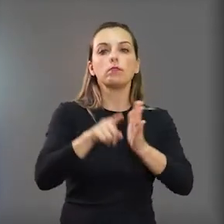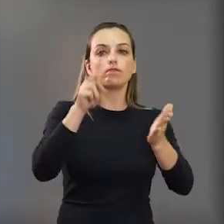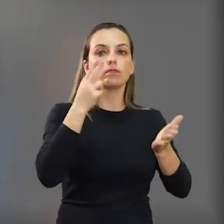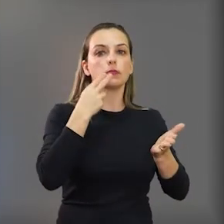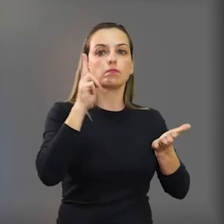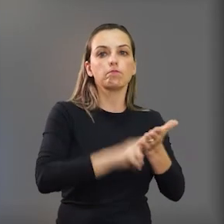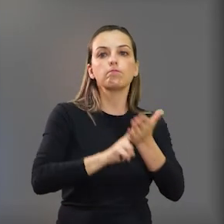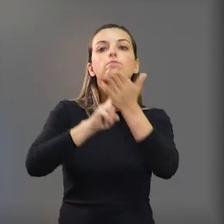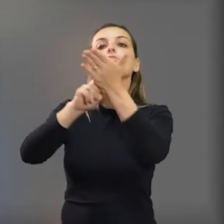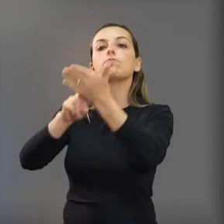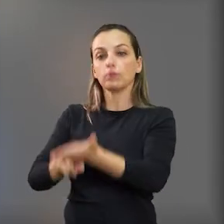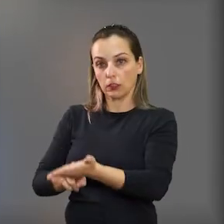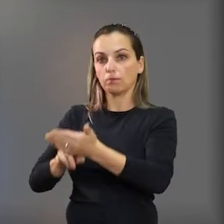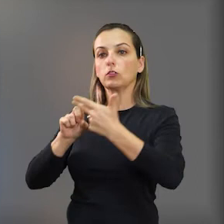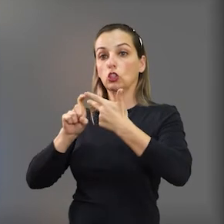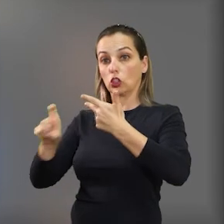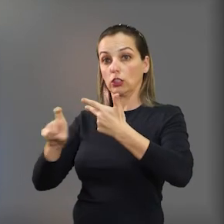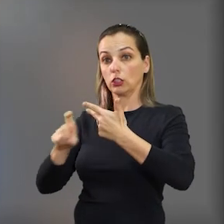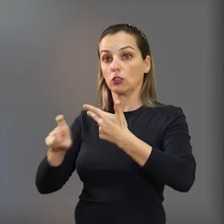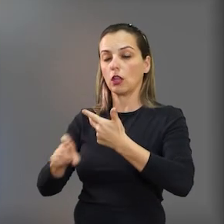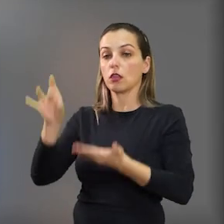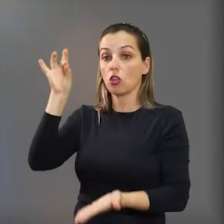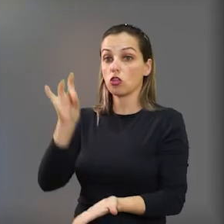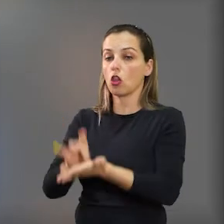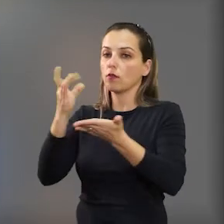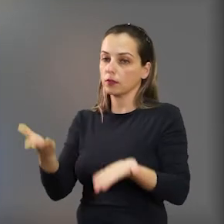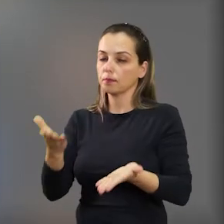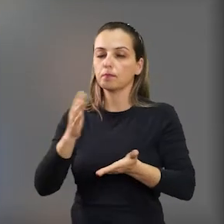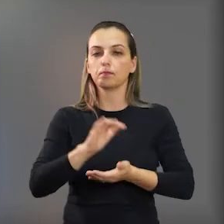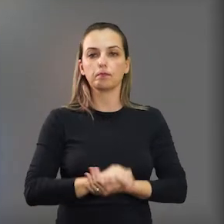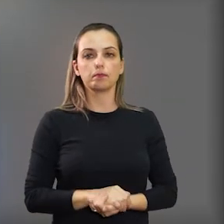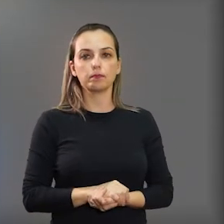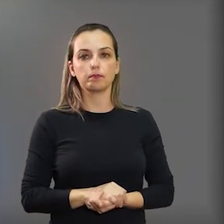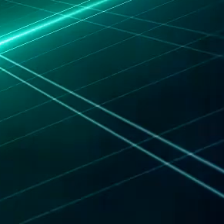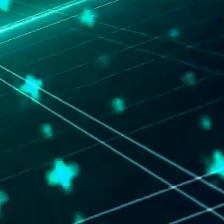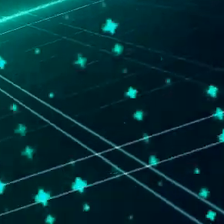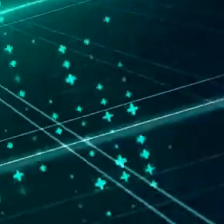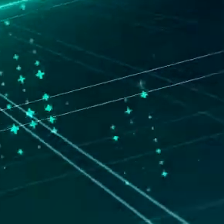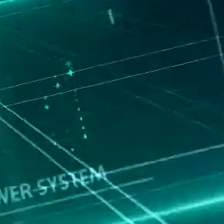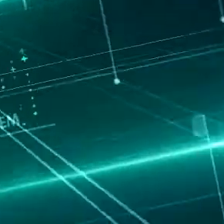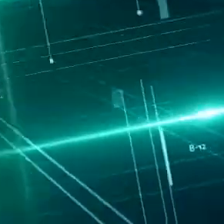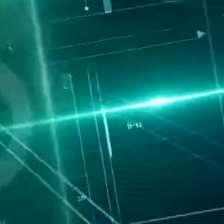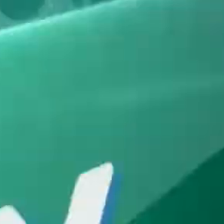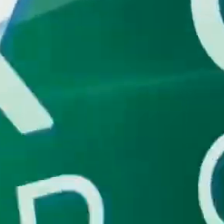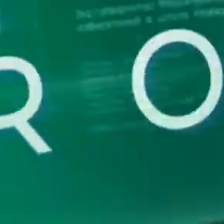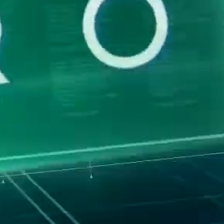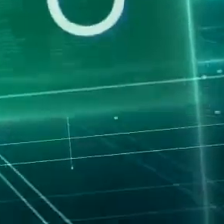infantil. O projeto agora segue para a sanção do Poder Executivo.